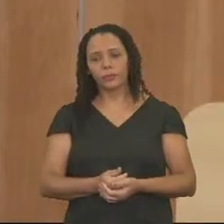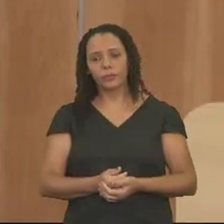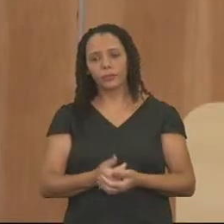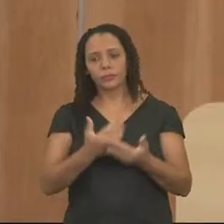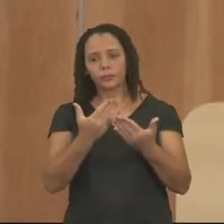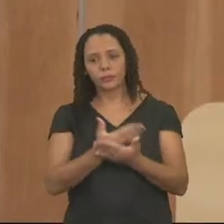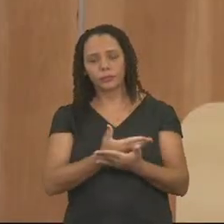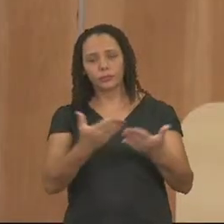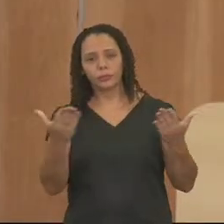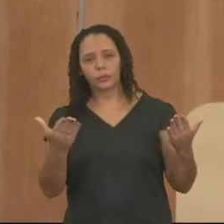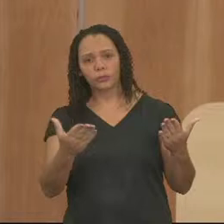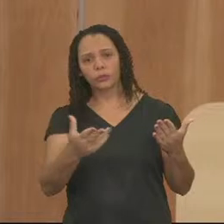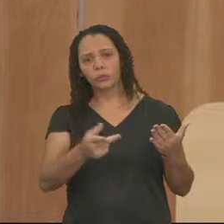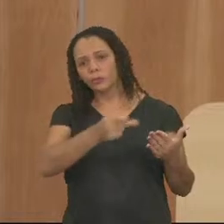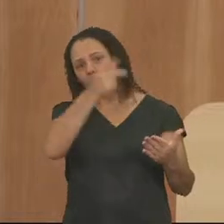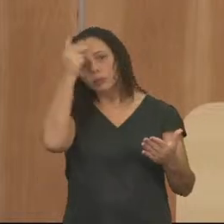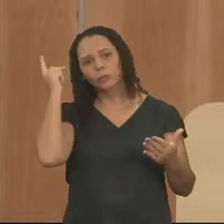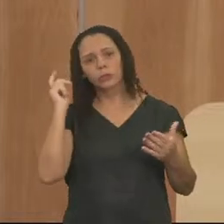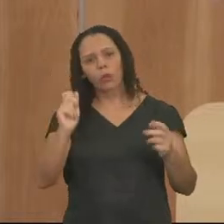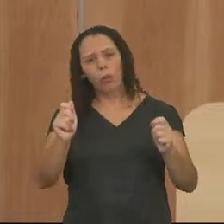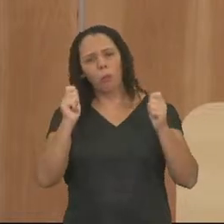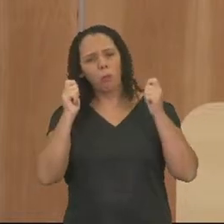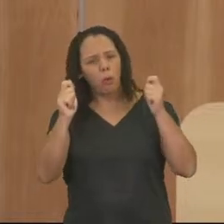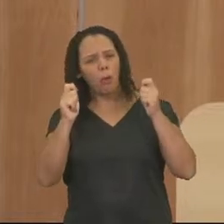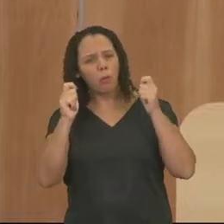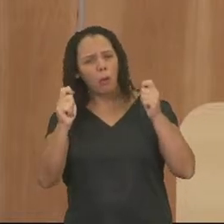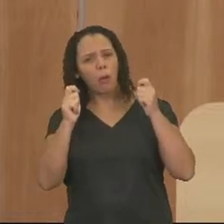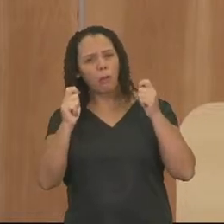da cultura aqui nessa casa. Acho que o